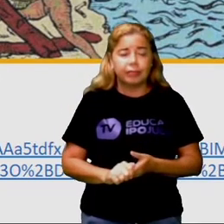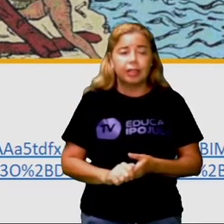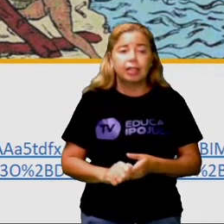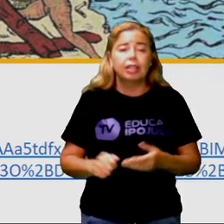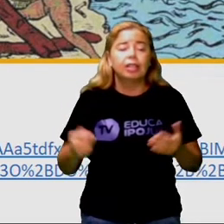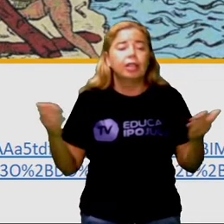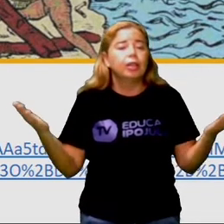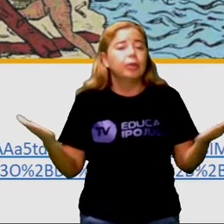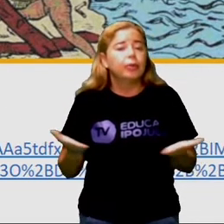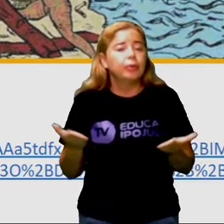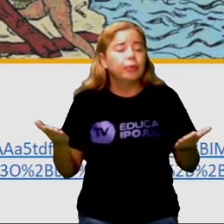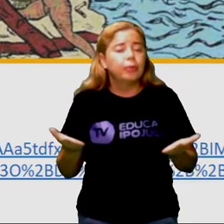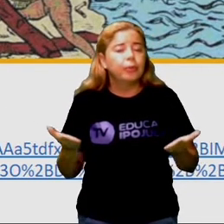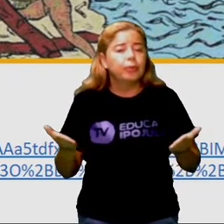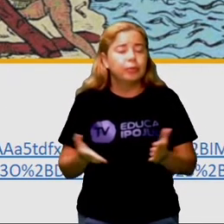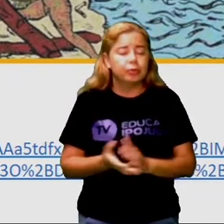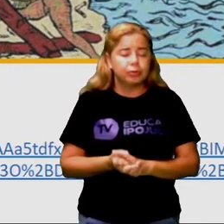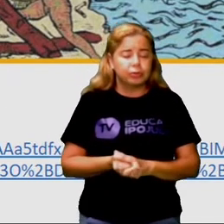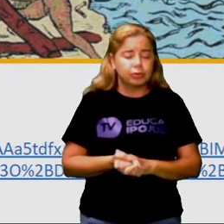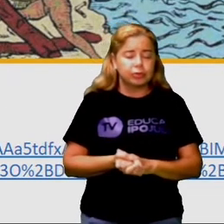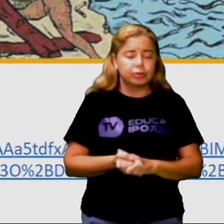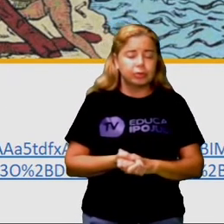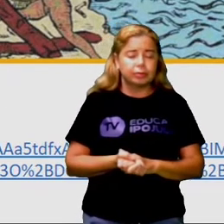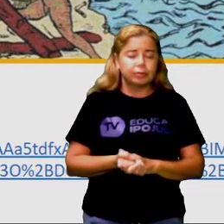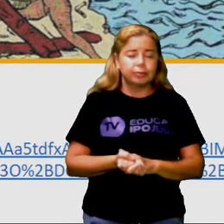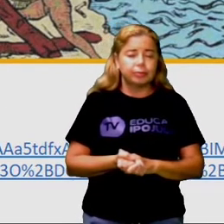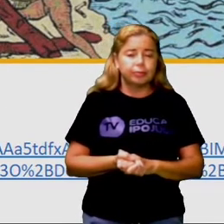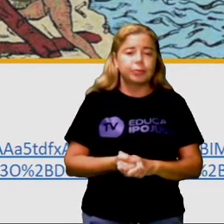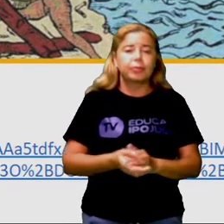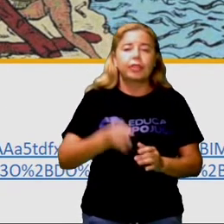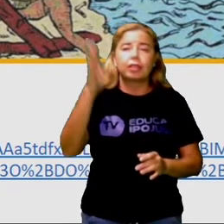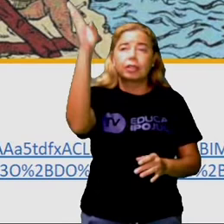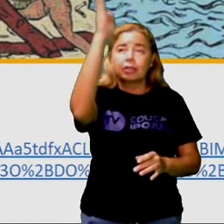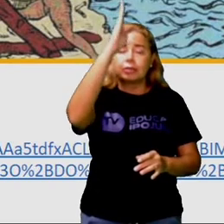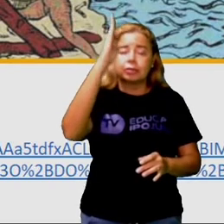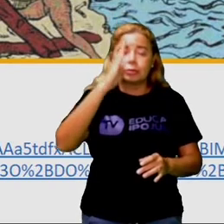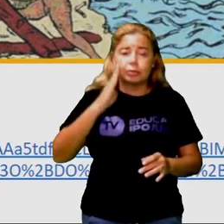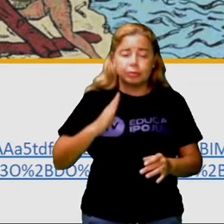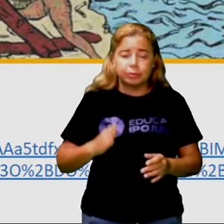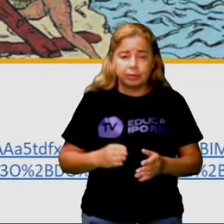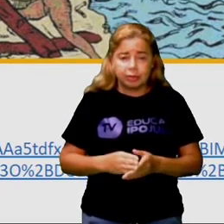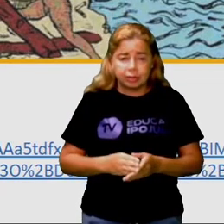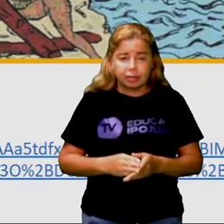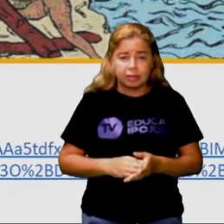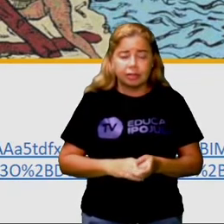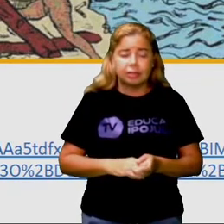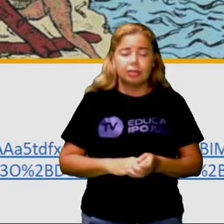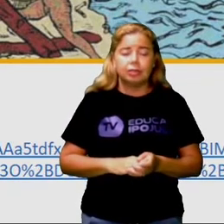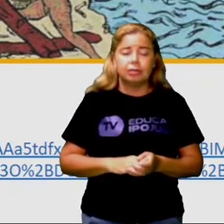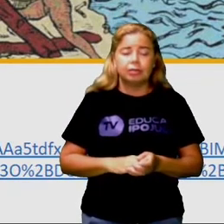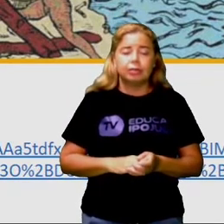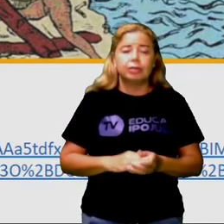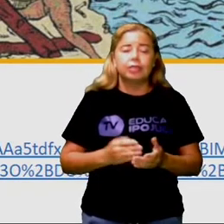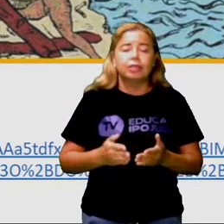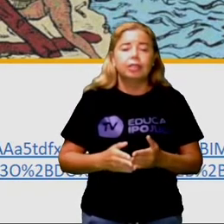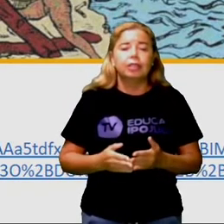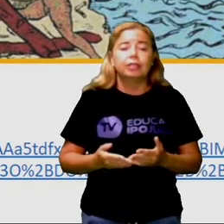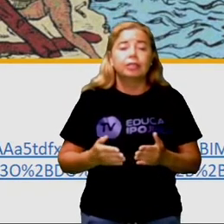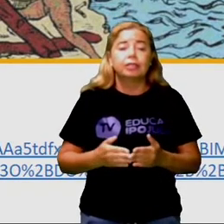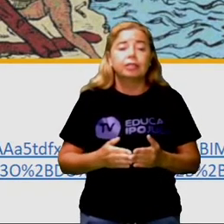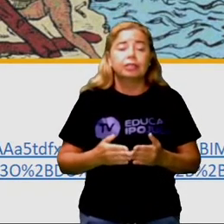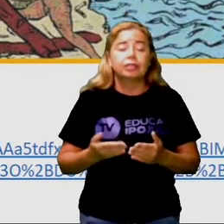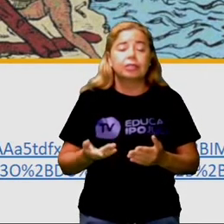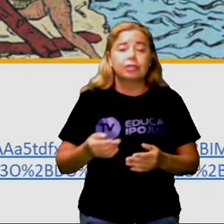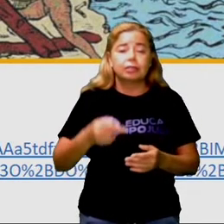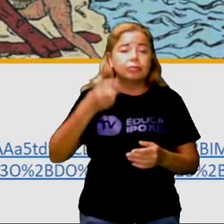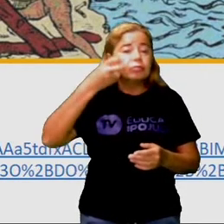produto de escambo, ou seja, de troca que havia entre os povos que aqui habitavam,